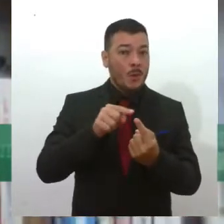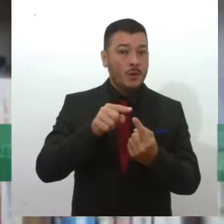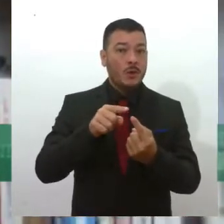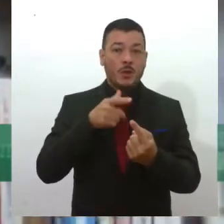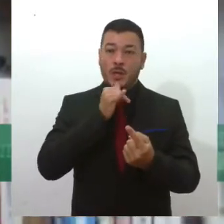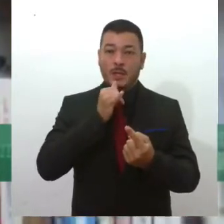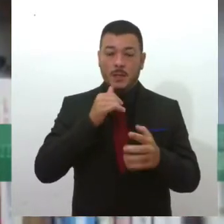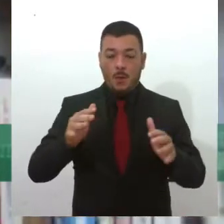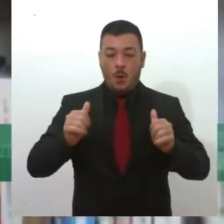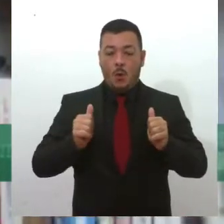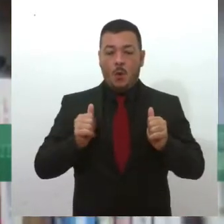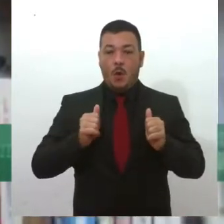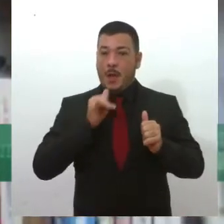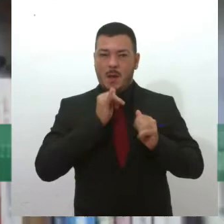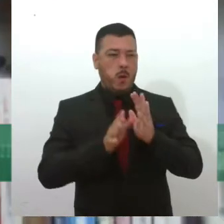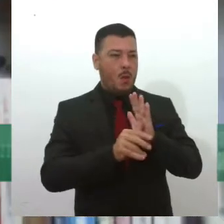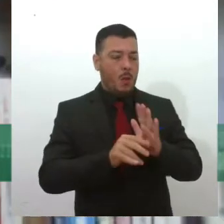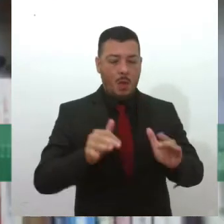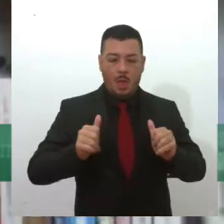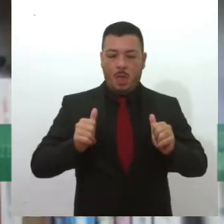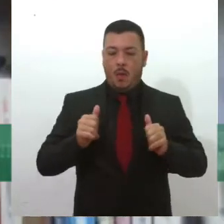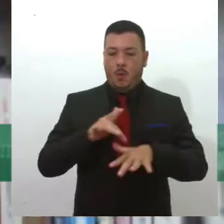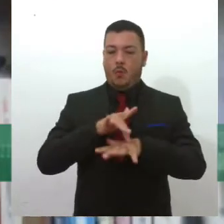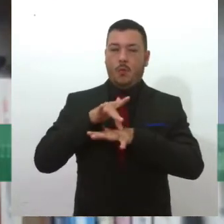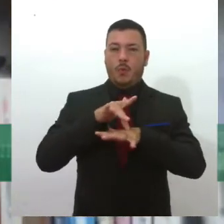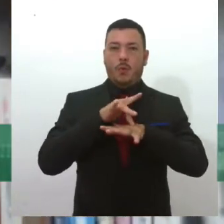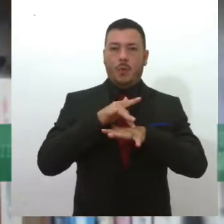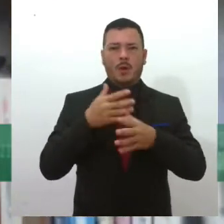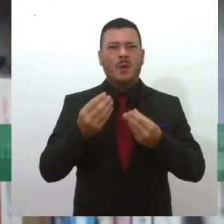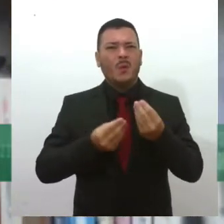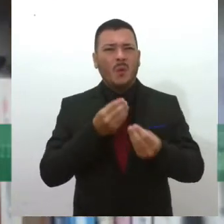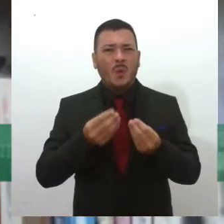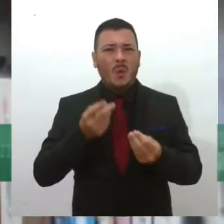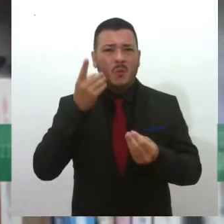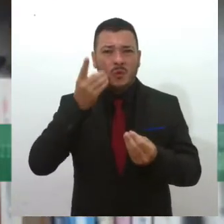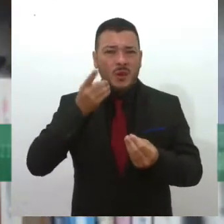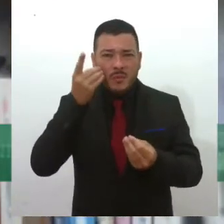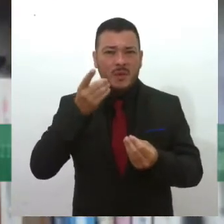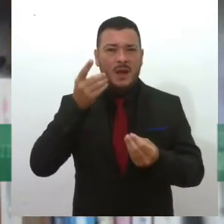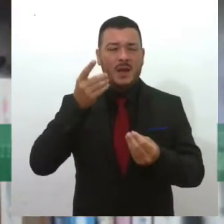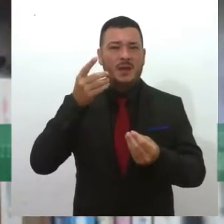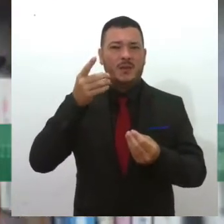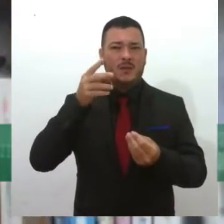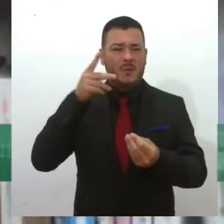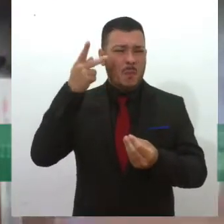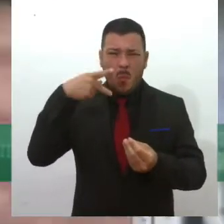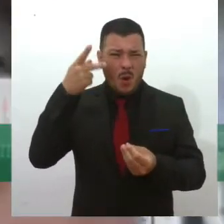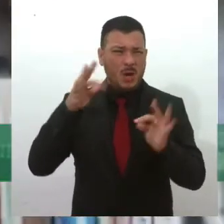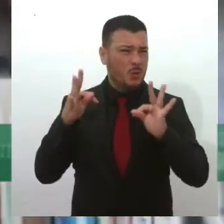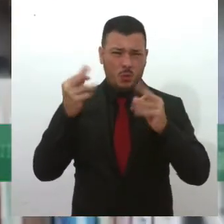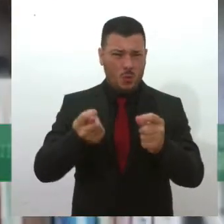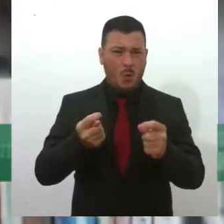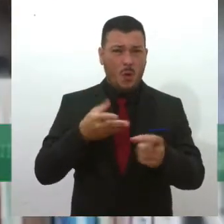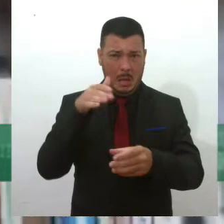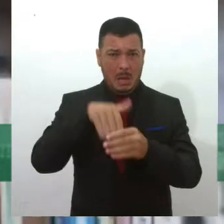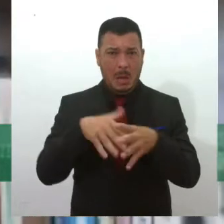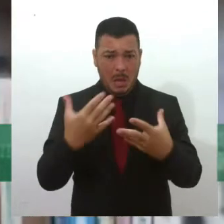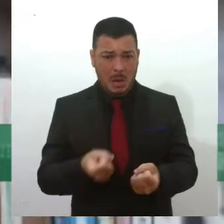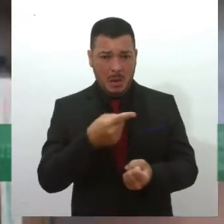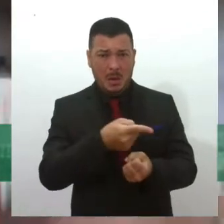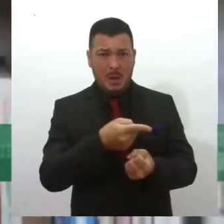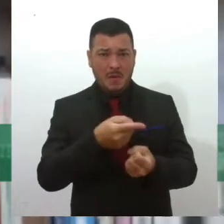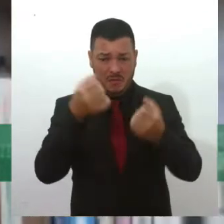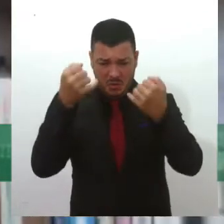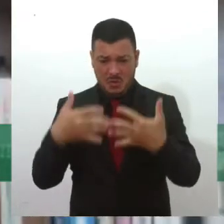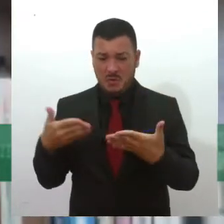impunidade. Como que os parlamentares que aprovaram essa mudança justificam a mudança à luz